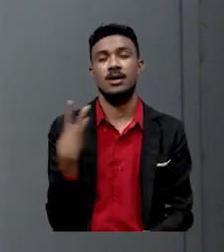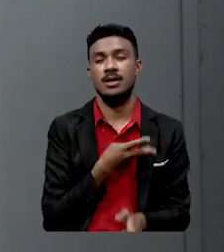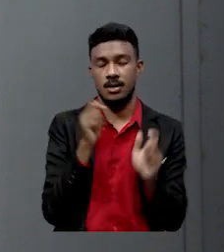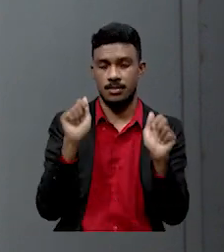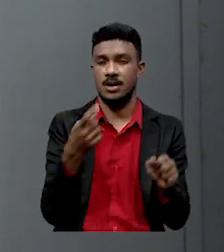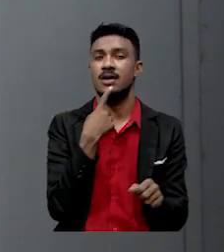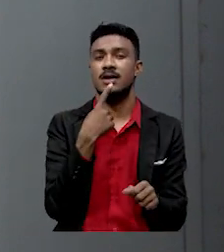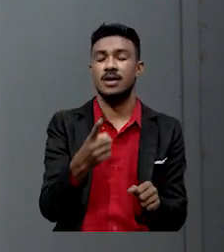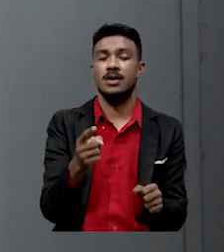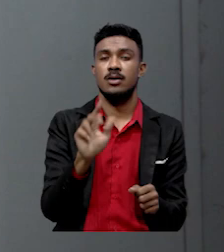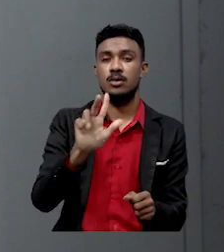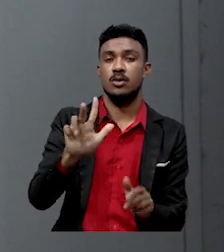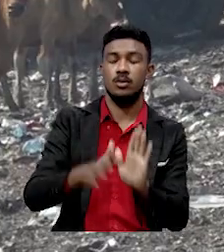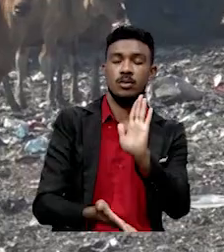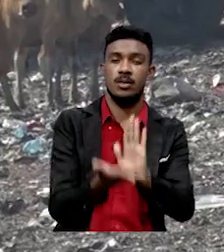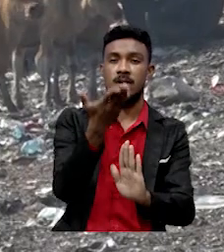da tulu baleten hanesane.